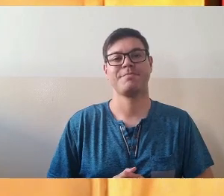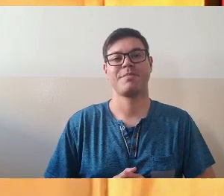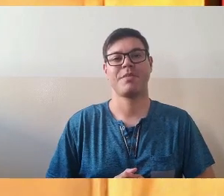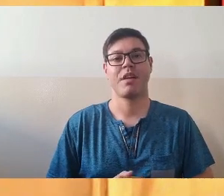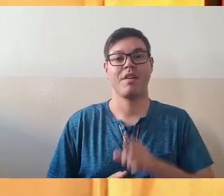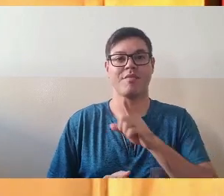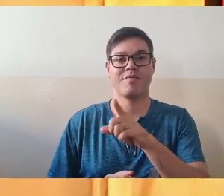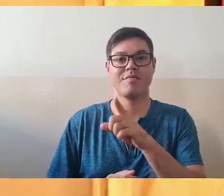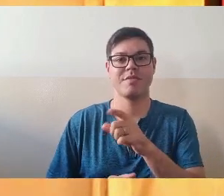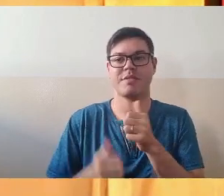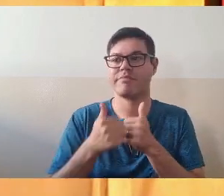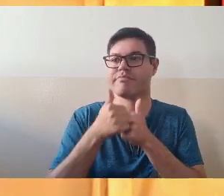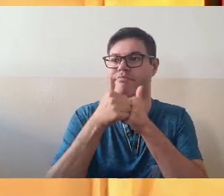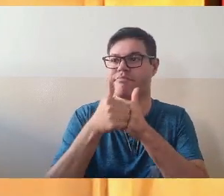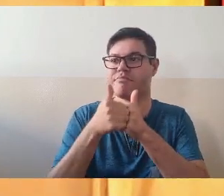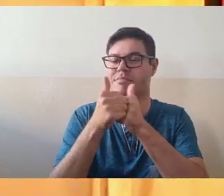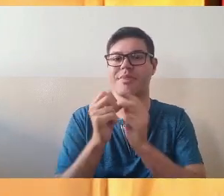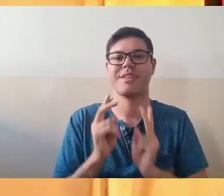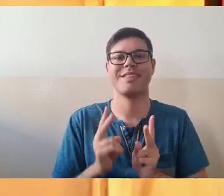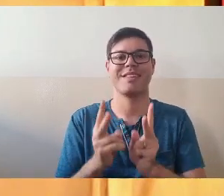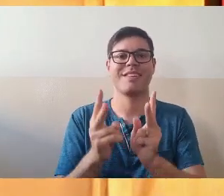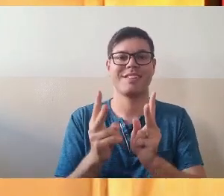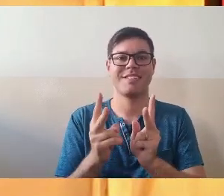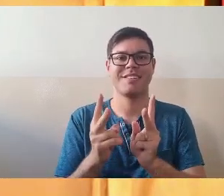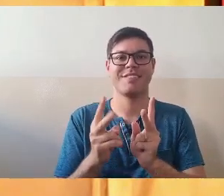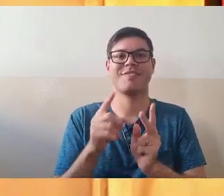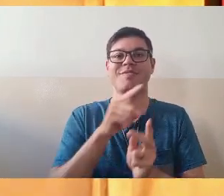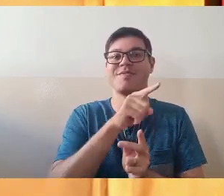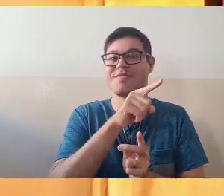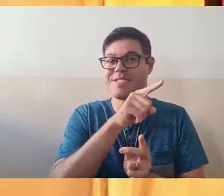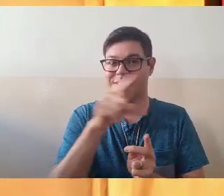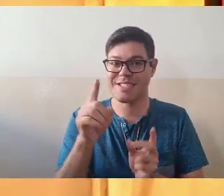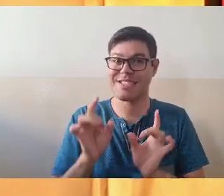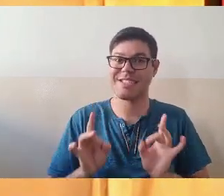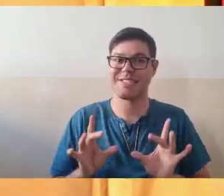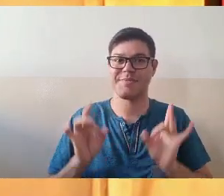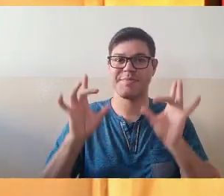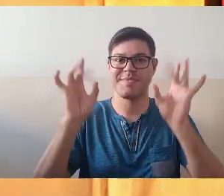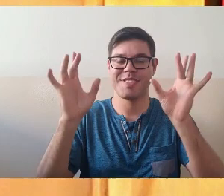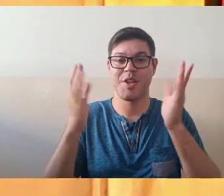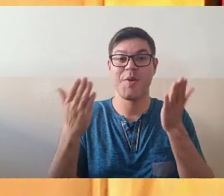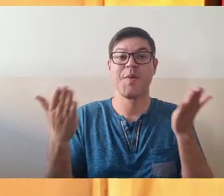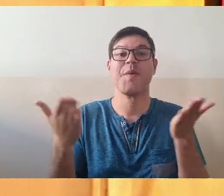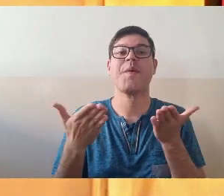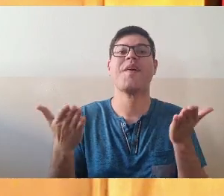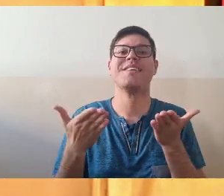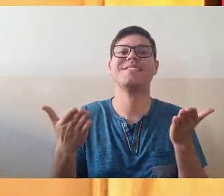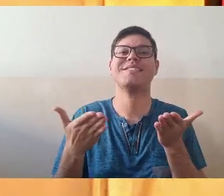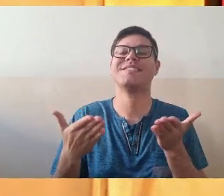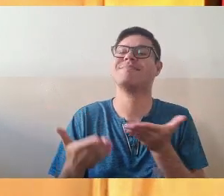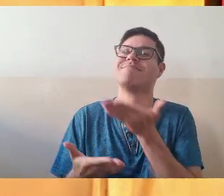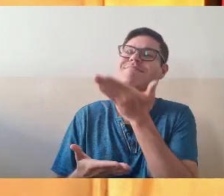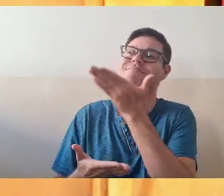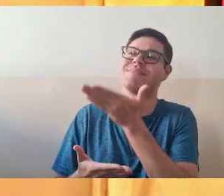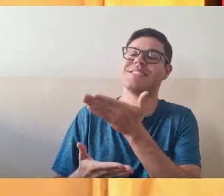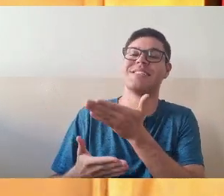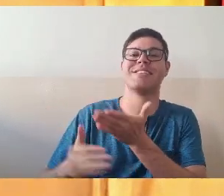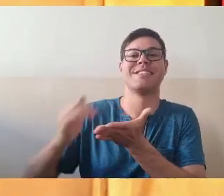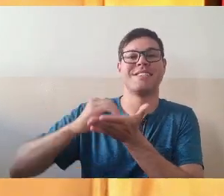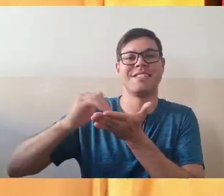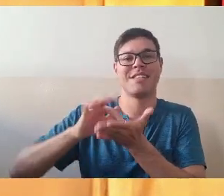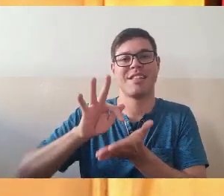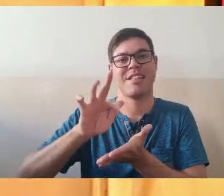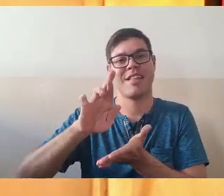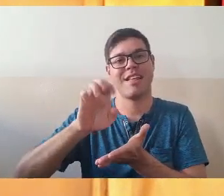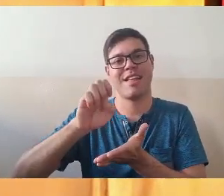acompanhar sempre um nosso convidado especial. Nós tivemos hoje o Fredo Júnior, secretário municipal de Cultura,